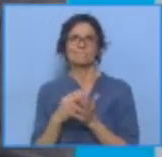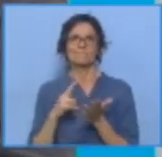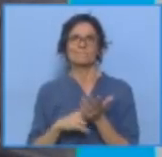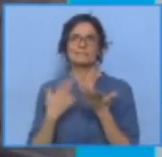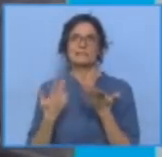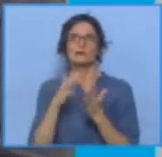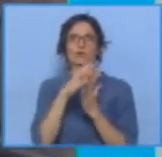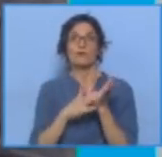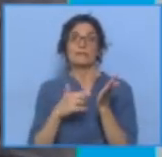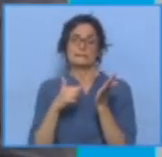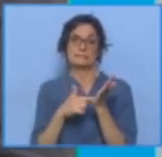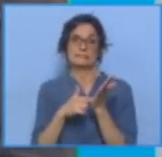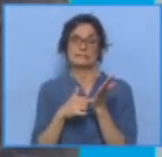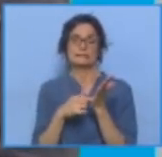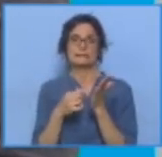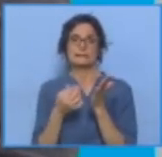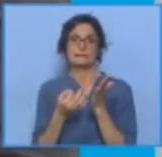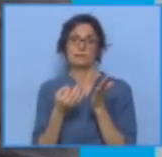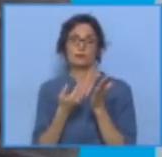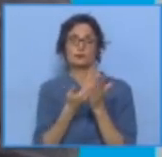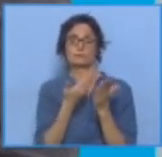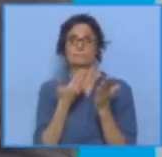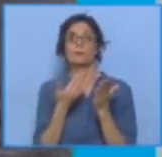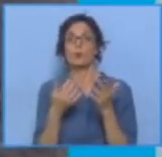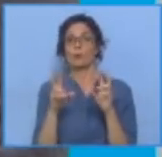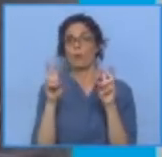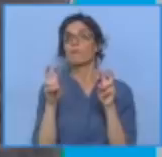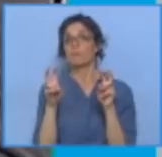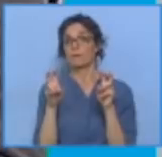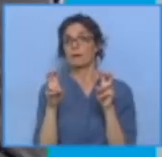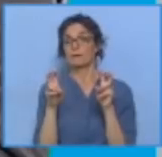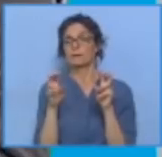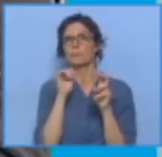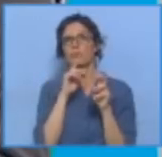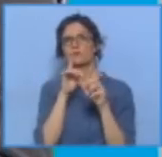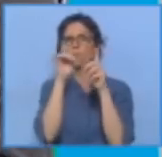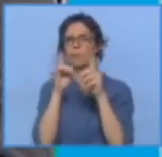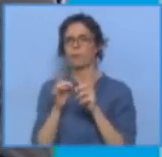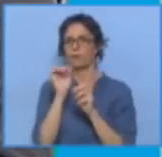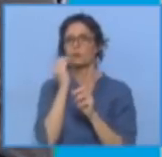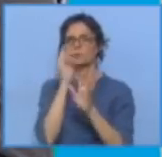já assim, talvez haja aqui uma temática, talvez resumisse desta maneira.